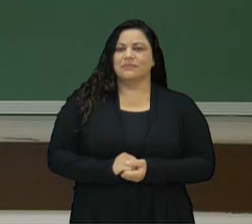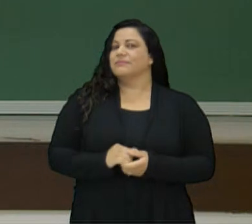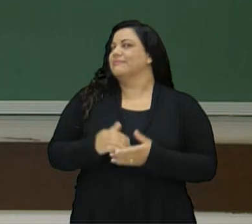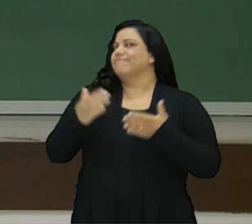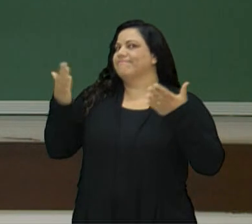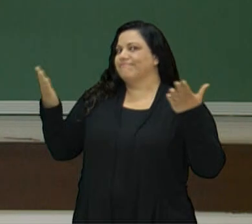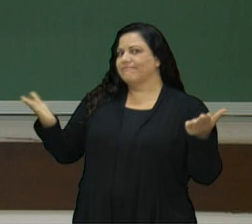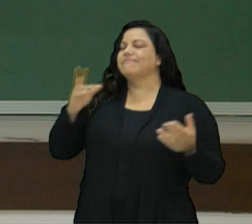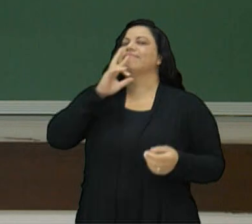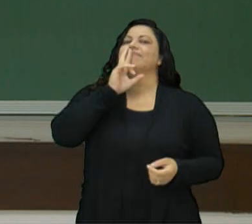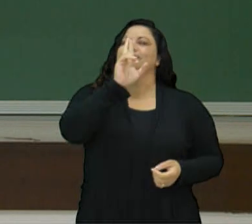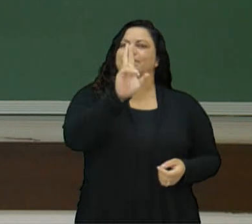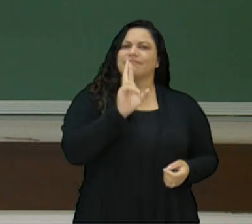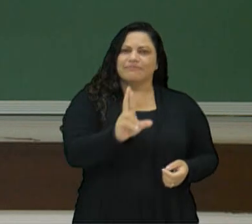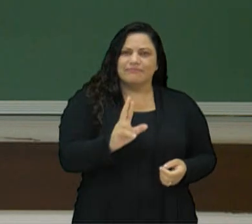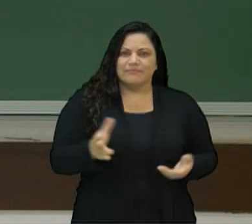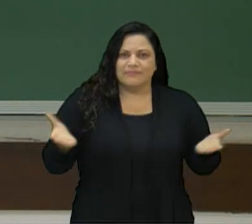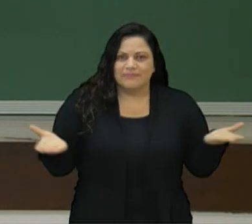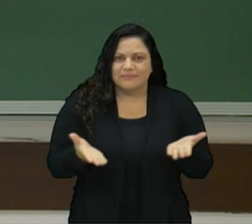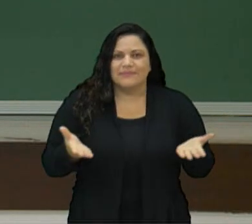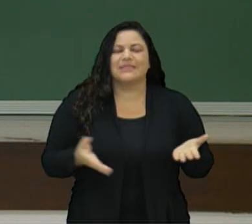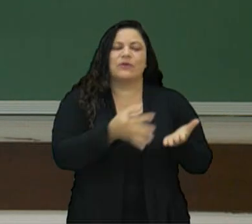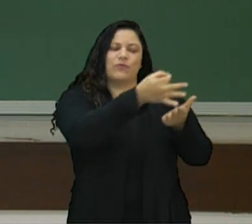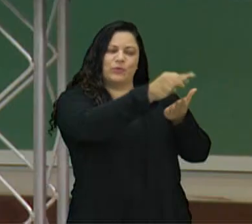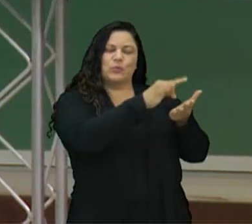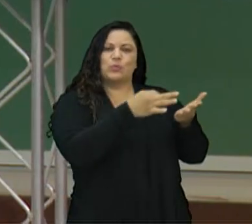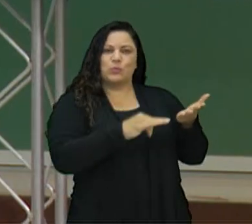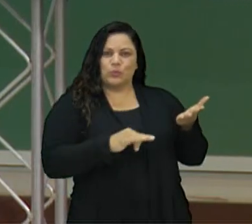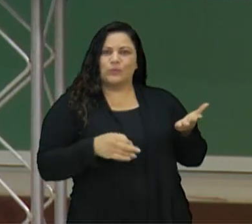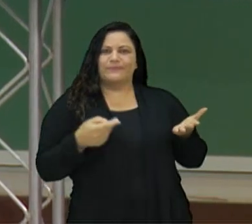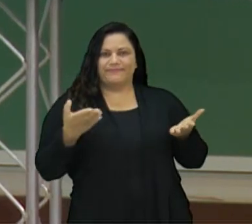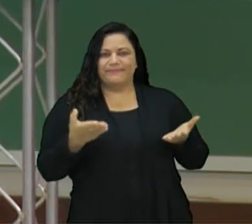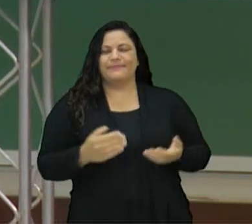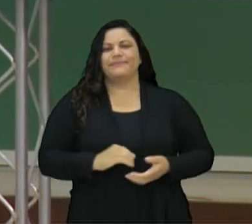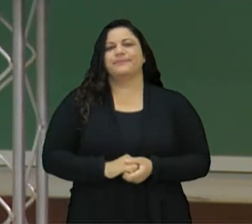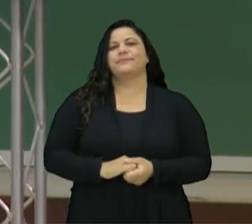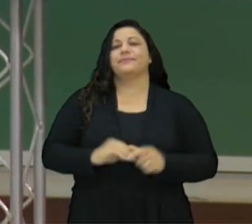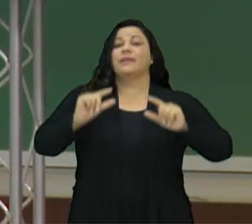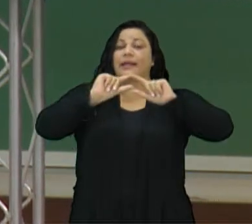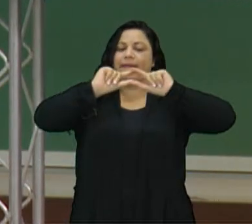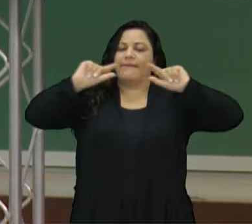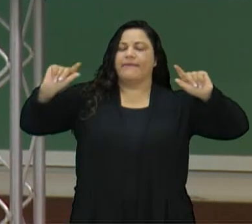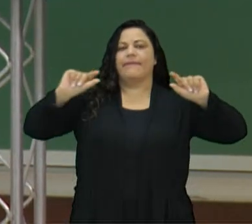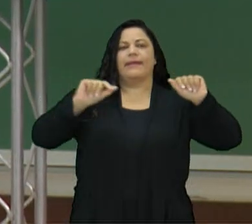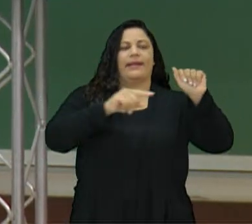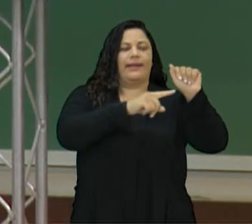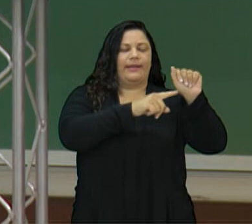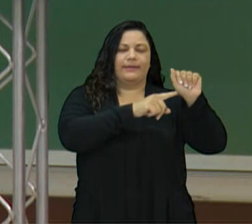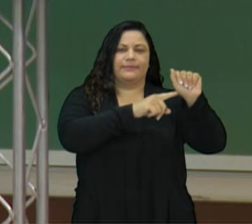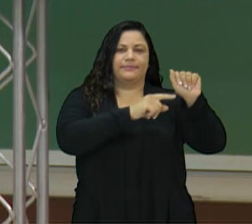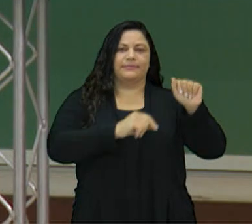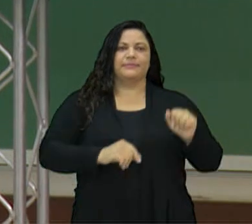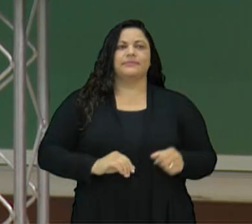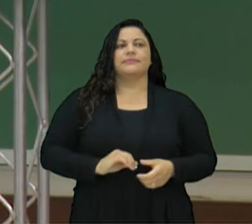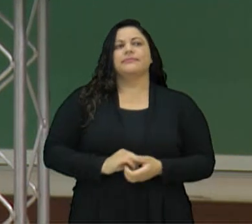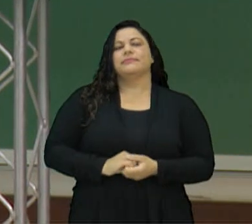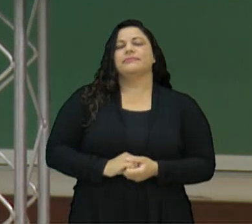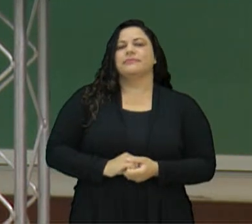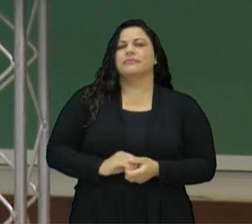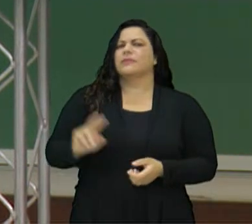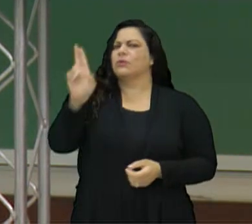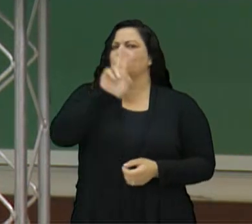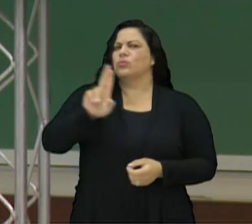Então, gente, responderam. Vamos para a correção, então? Na frase A, vamos ver como que ficou. Usamos o